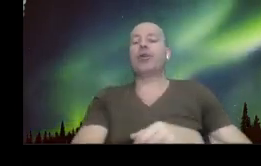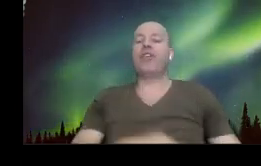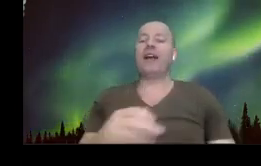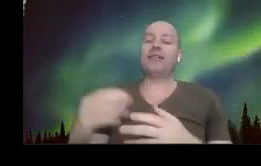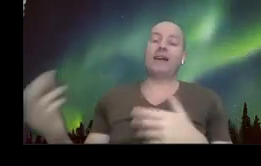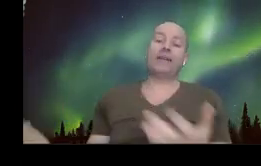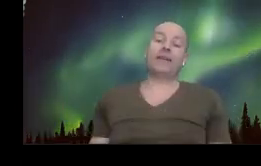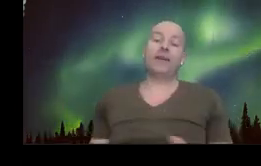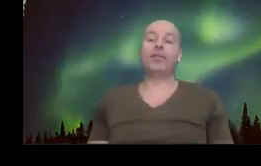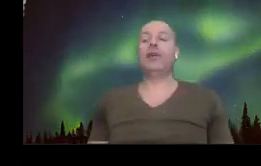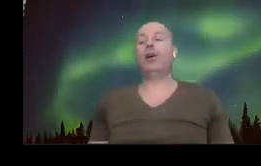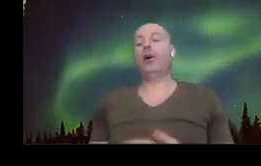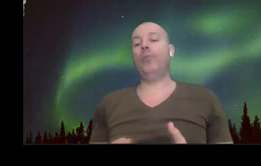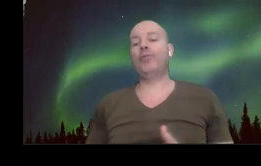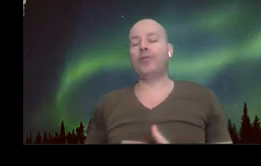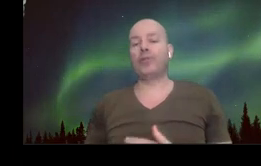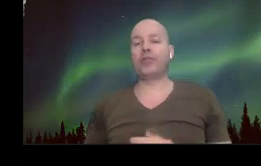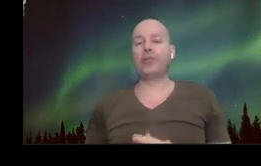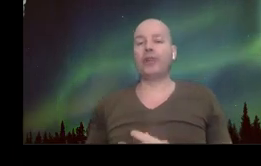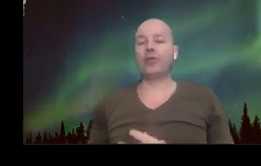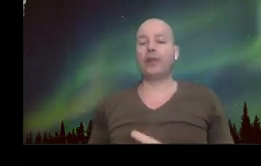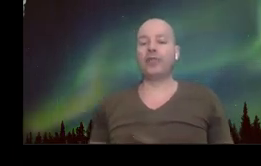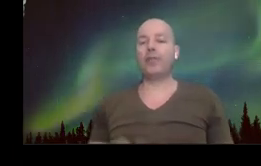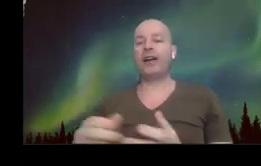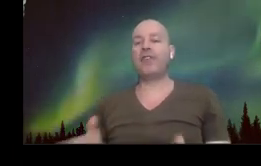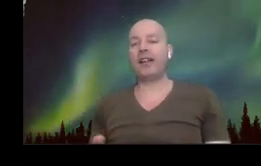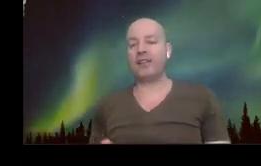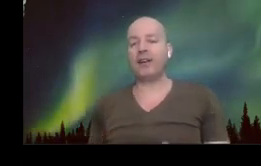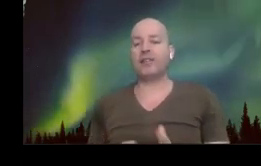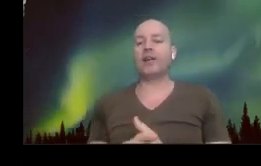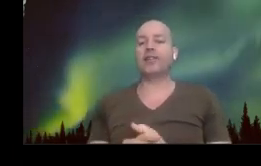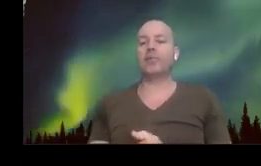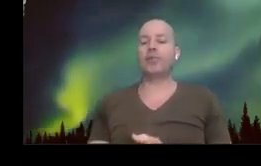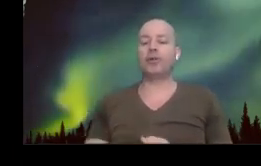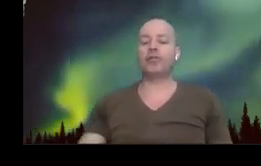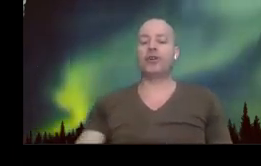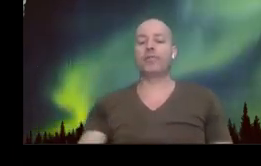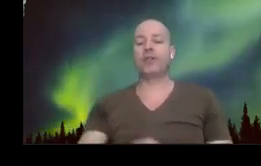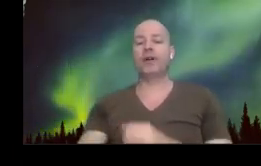área grande ou várias áreas grandes, é óbvio que se você puder escolher, você vai pegar várias áreas